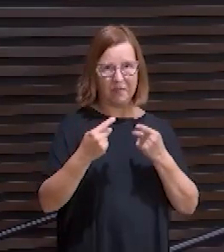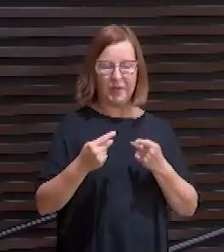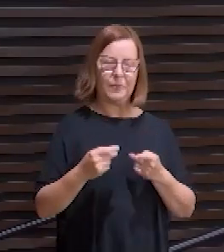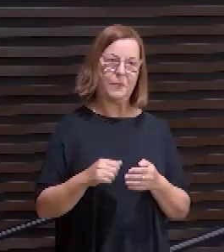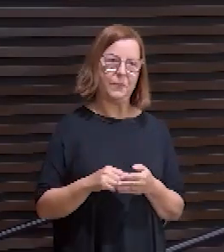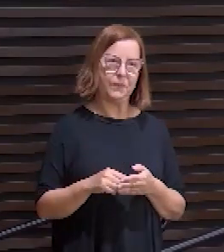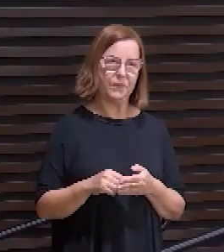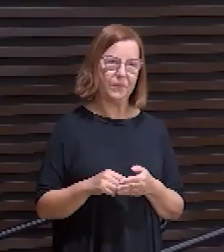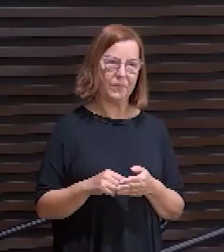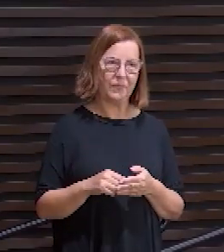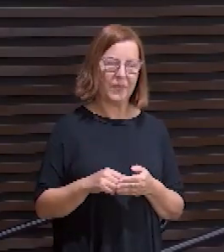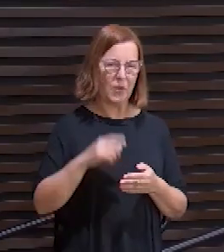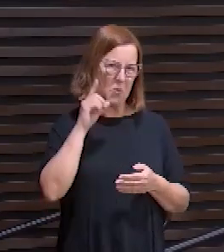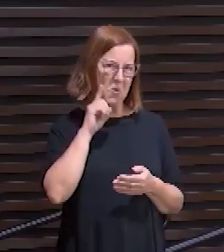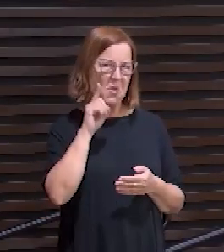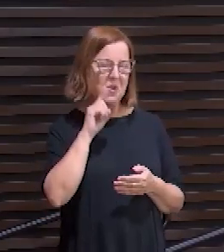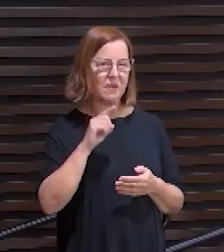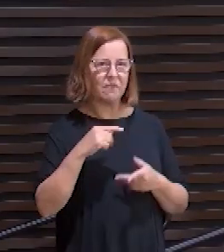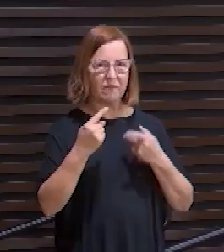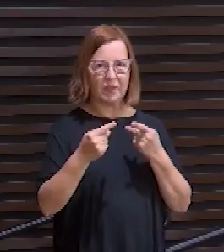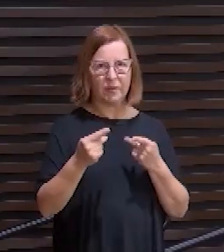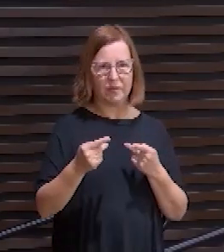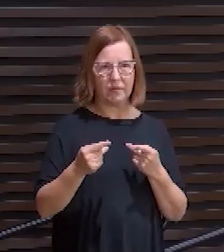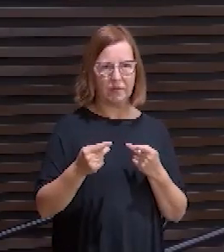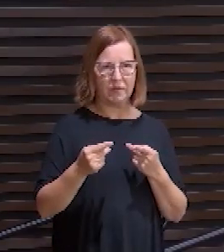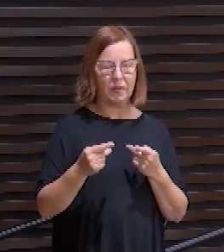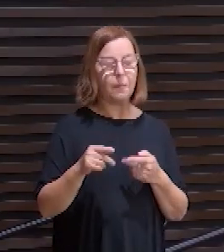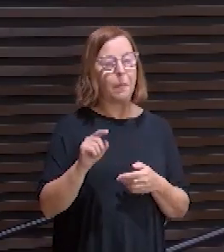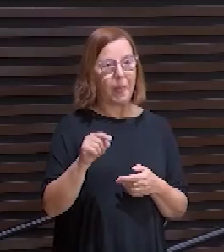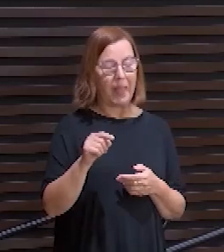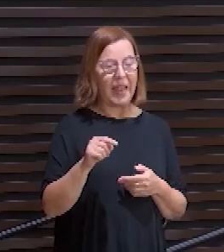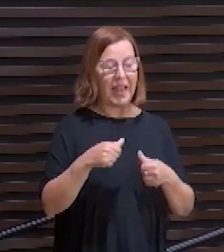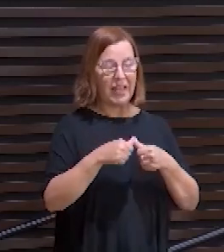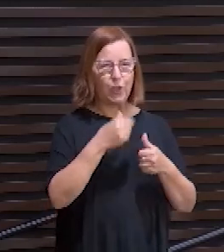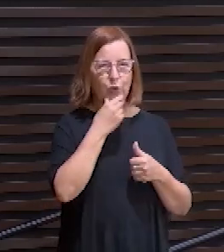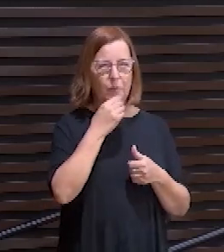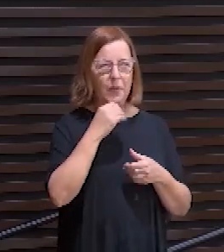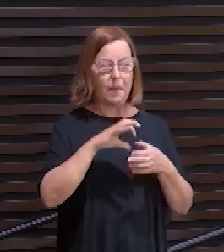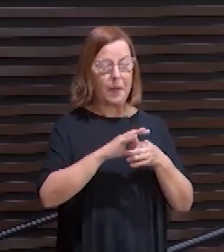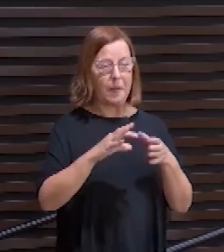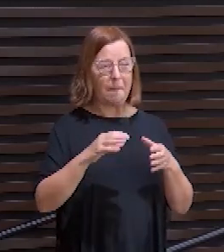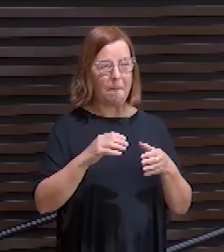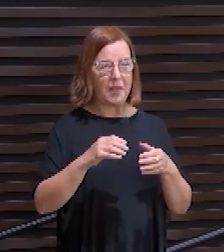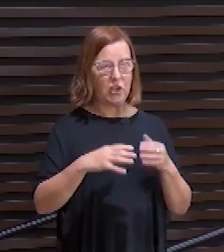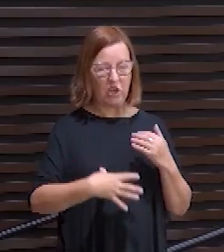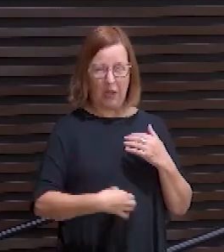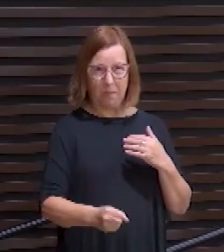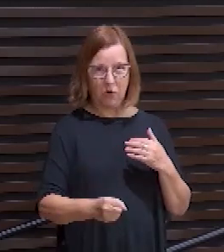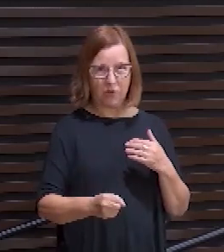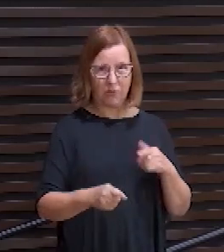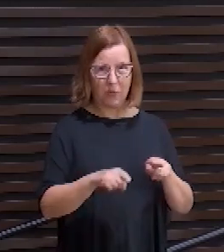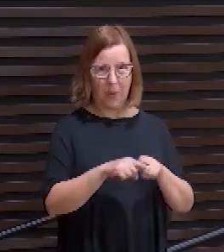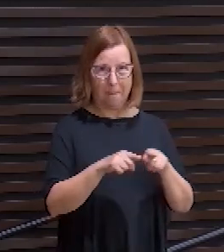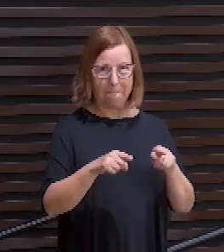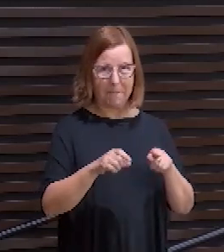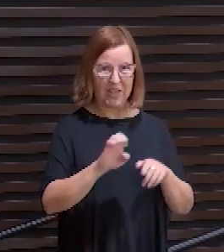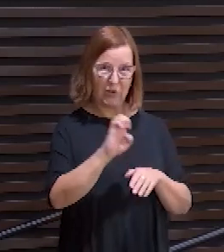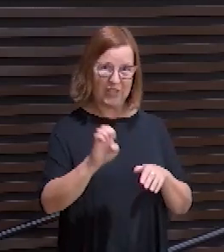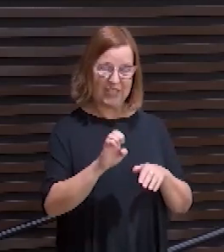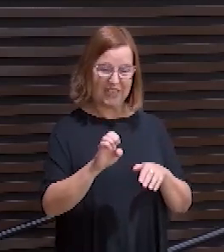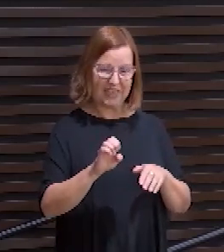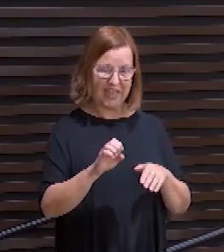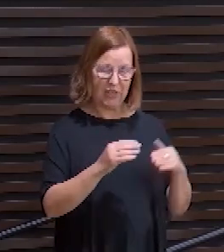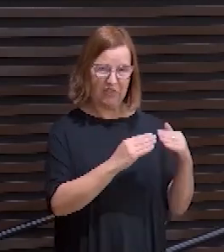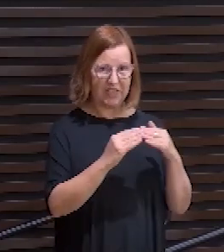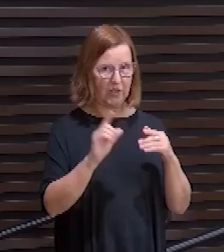Ele, na Califórnia, permite o aborto. Os estados vizinhos não. O que ele fez?